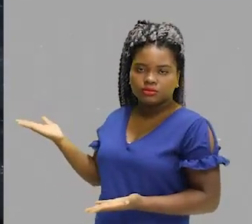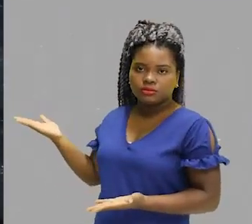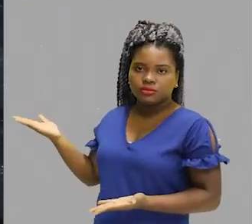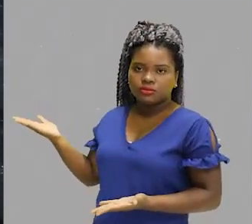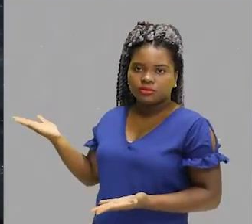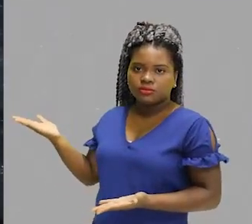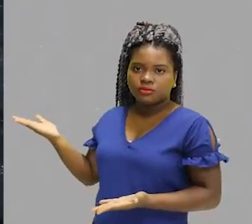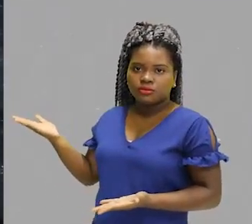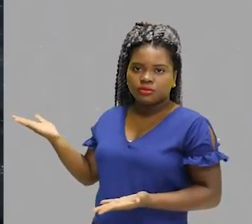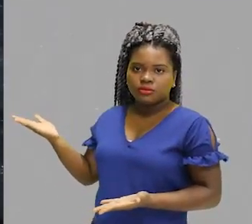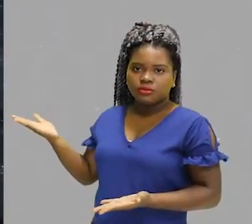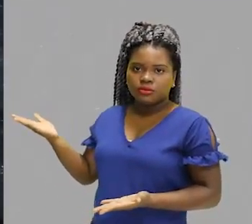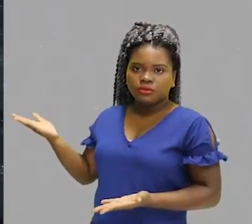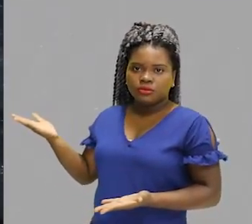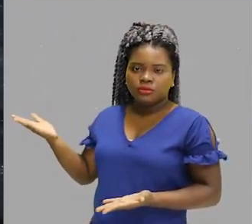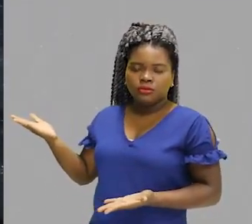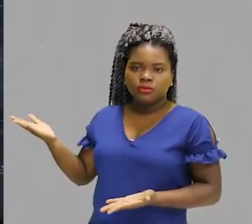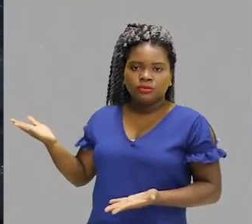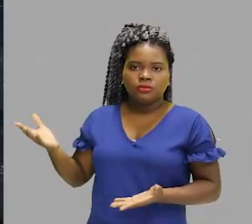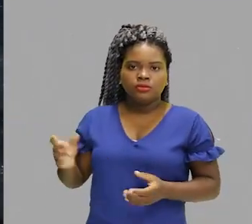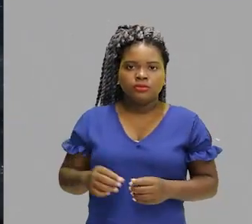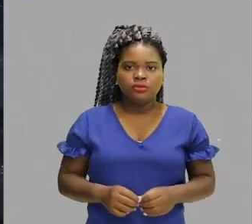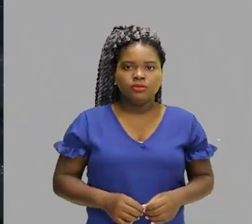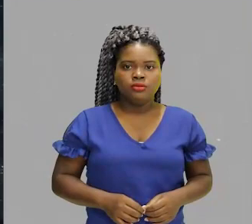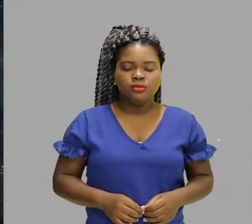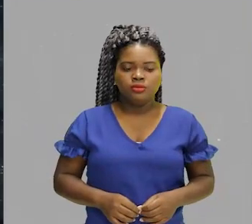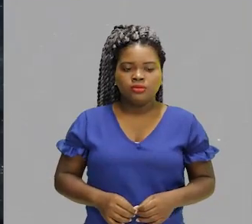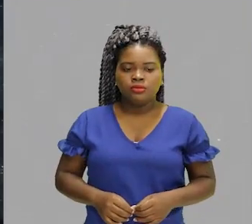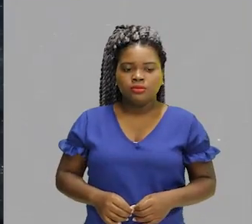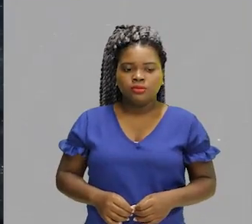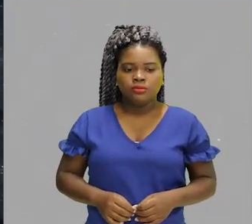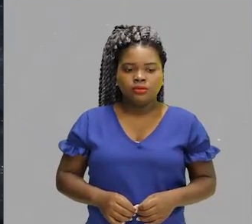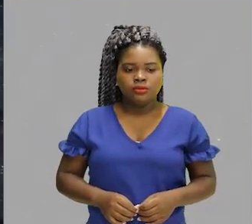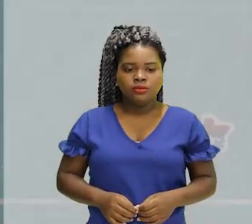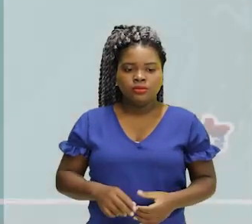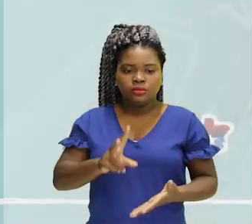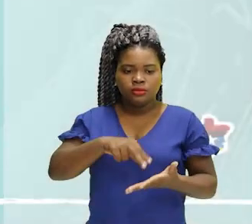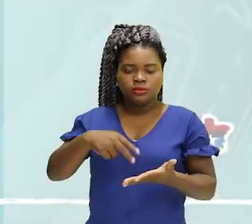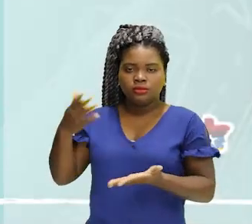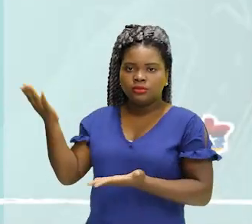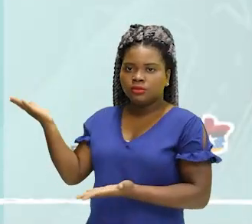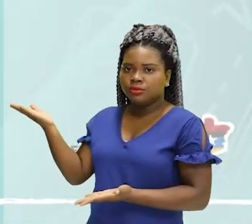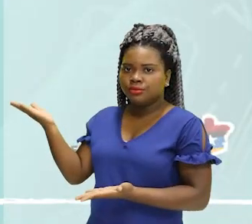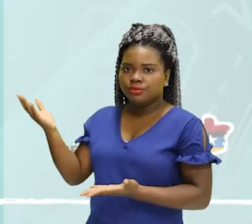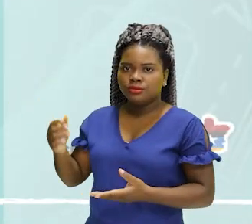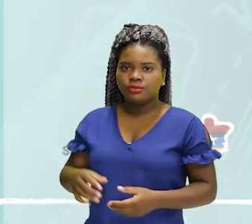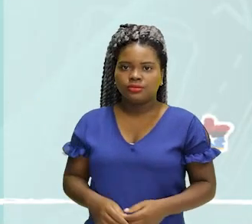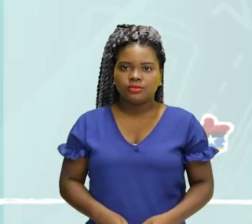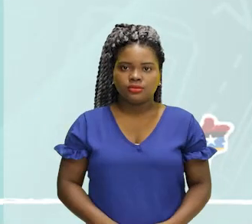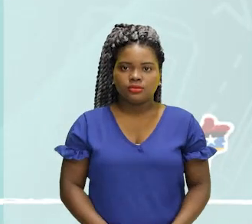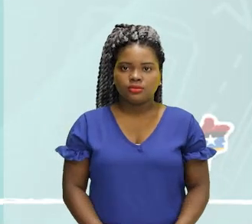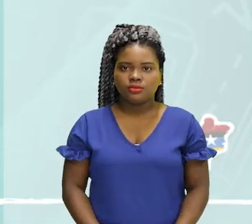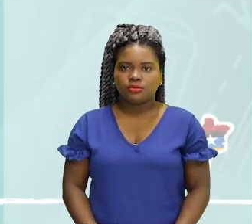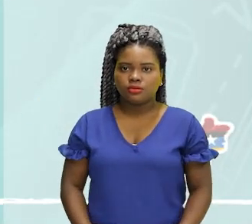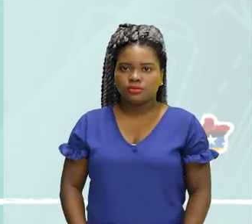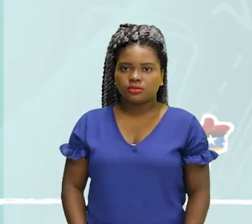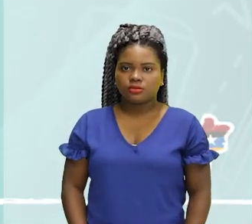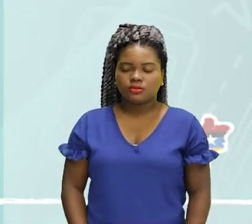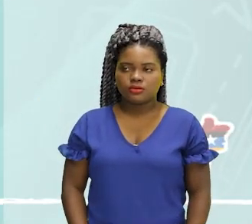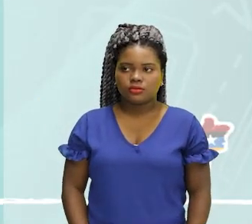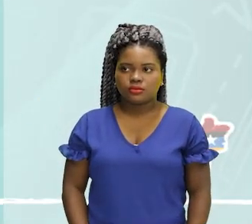exercícios, tá? É exercícios com J. Então, complete com uma das seguintes